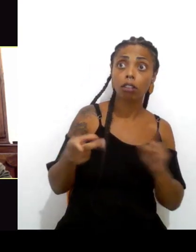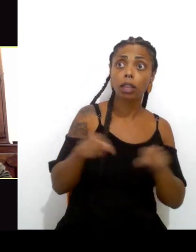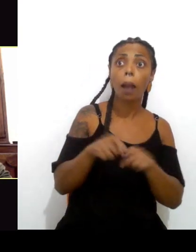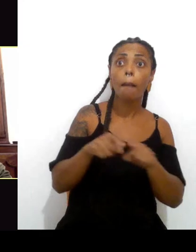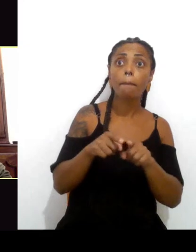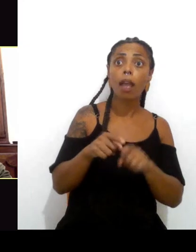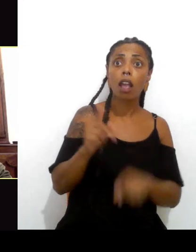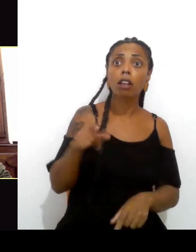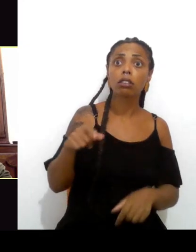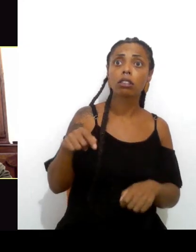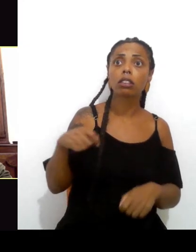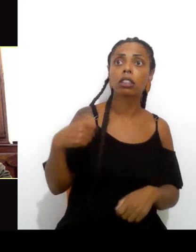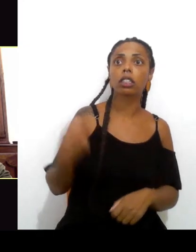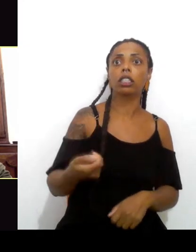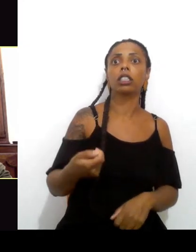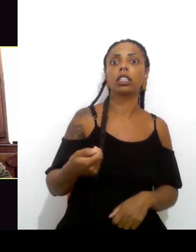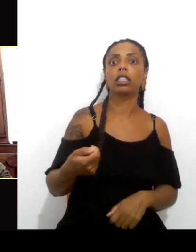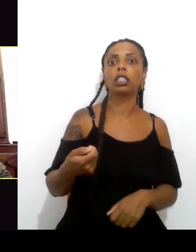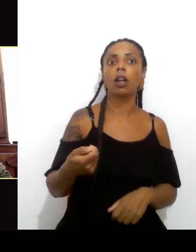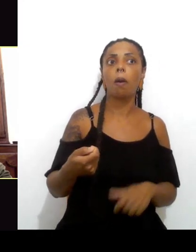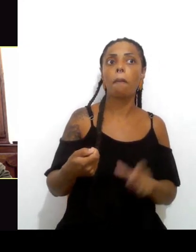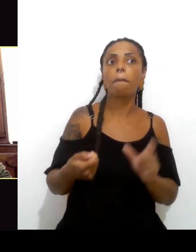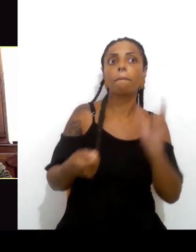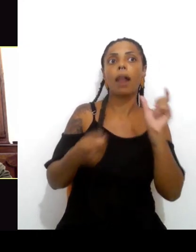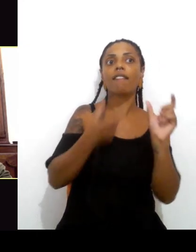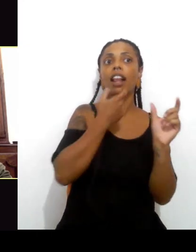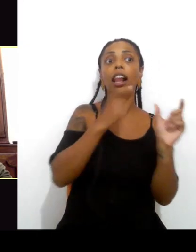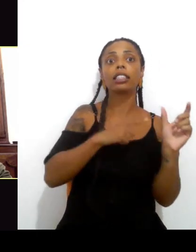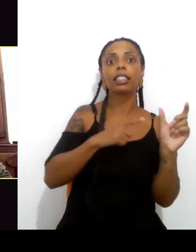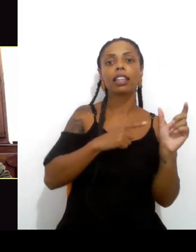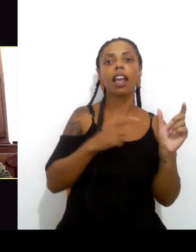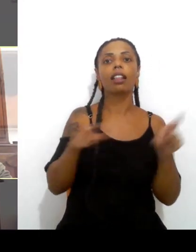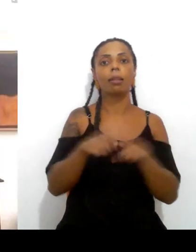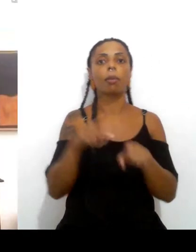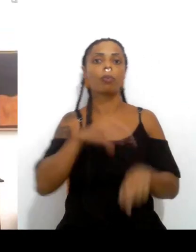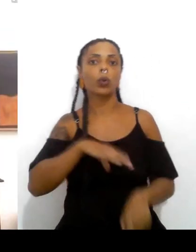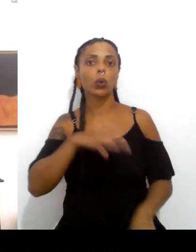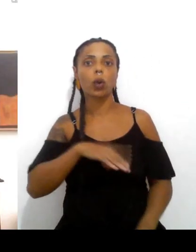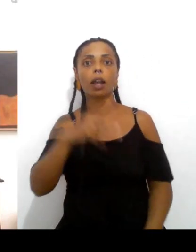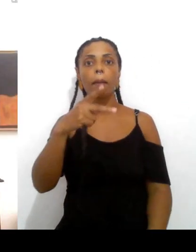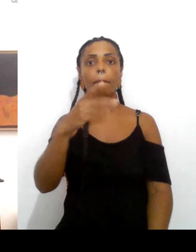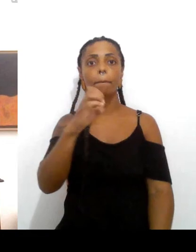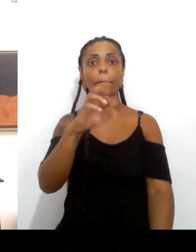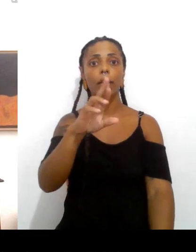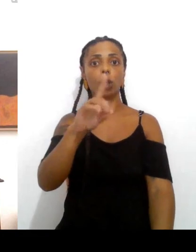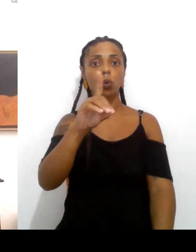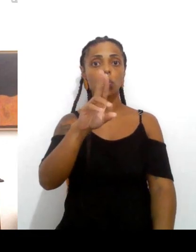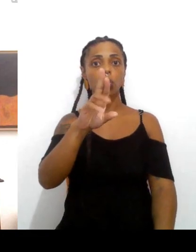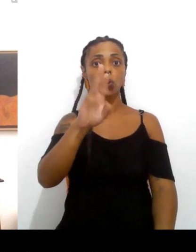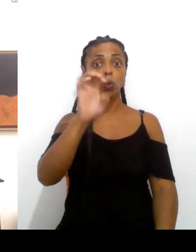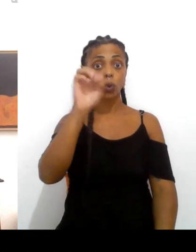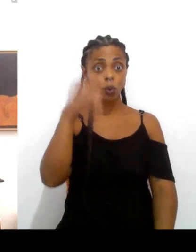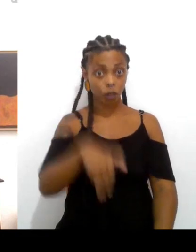se ela perdura é porque aquele elemento de mistério provavelmente